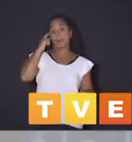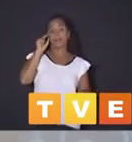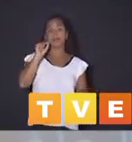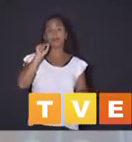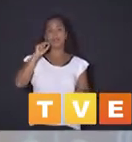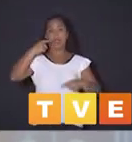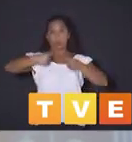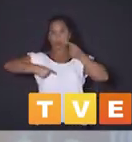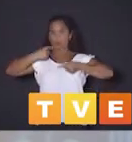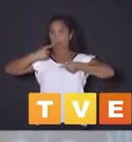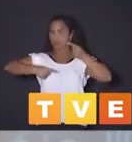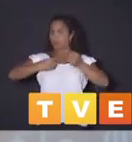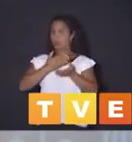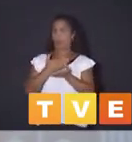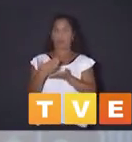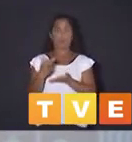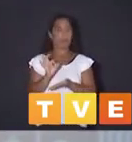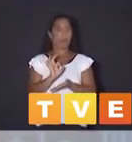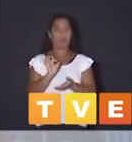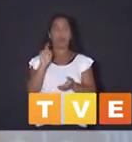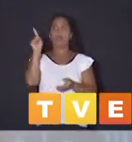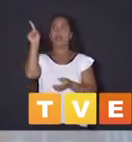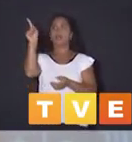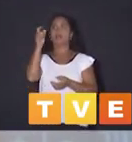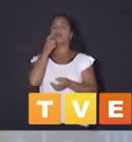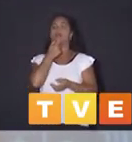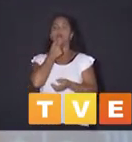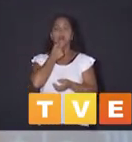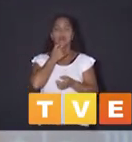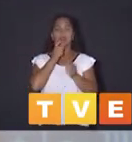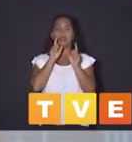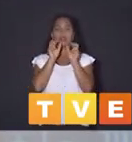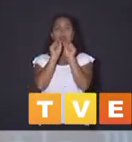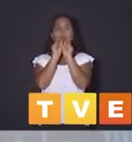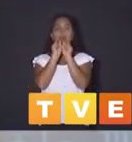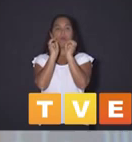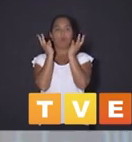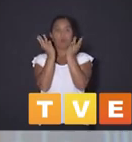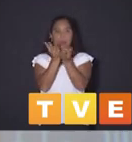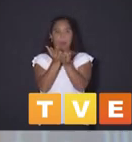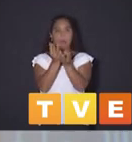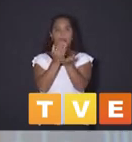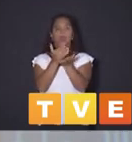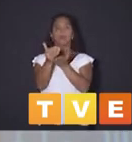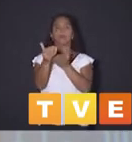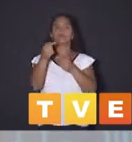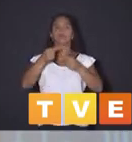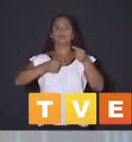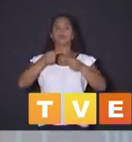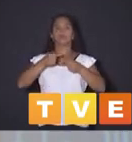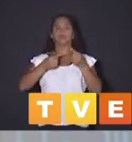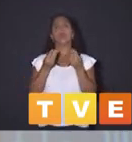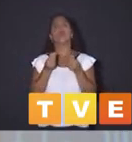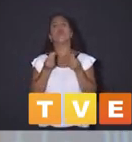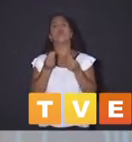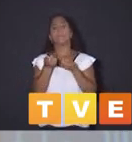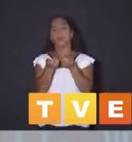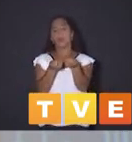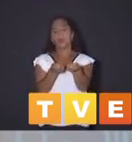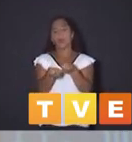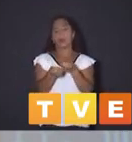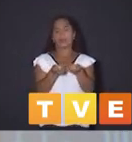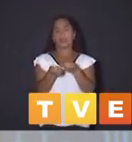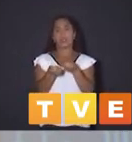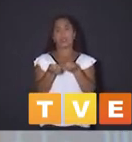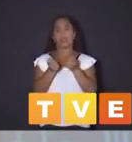inglês promoveu um workshop com discussão e trouxe várias autoridades no assunto no dia seguinte bom como é que a gente controla isso qual é a